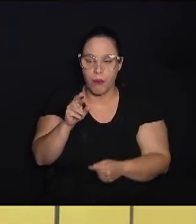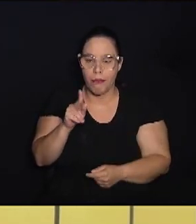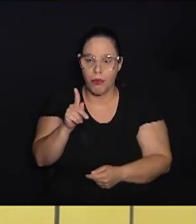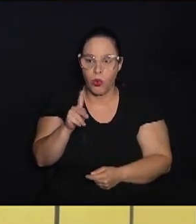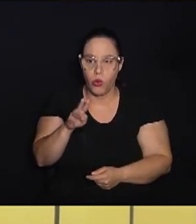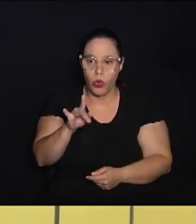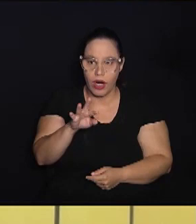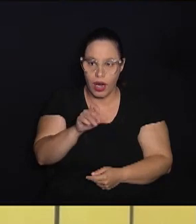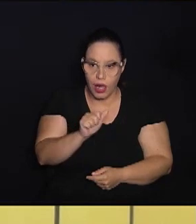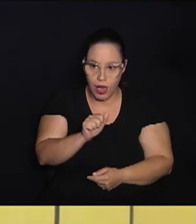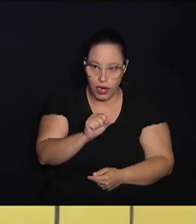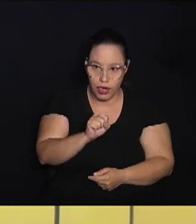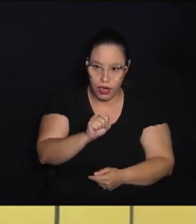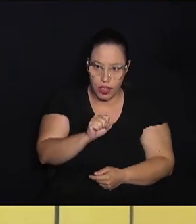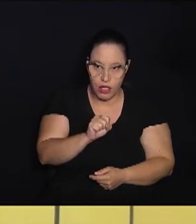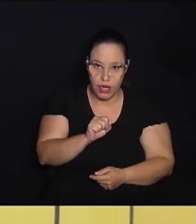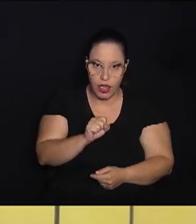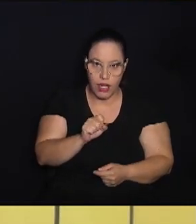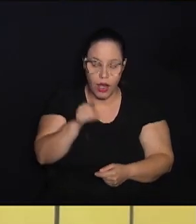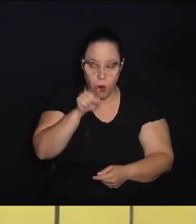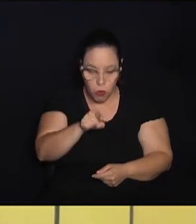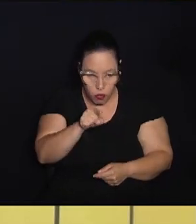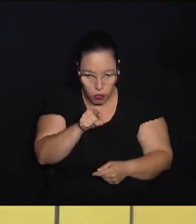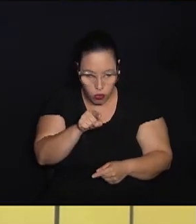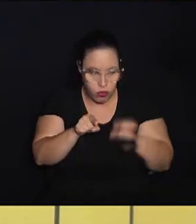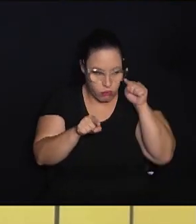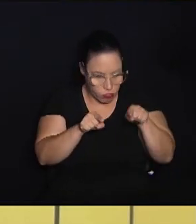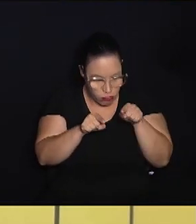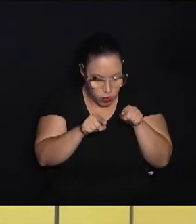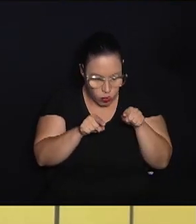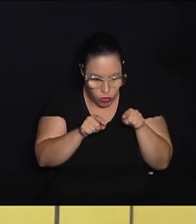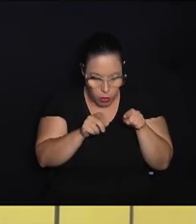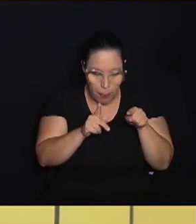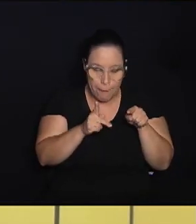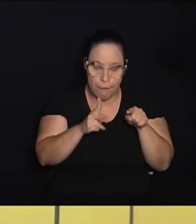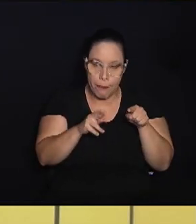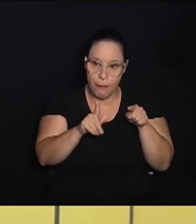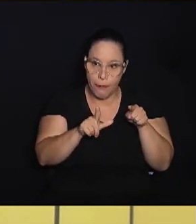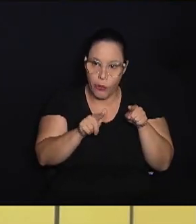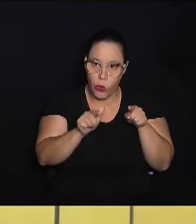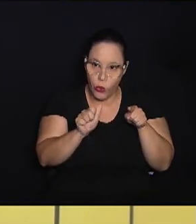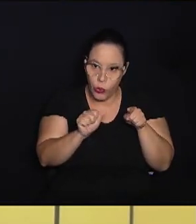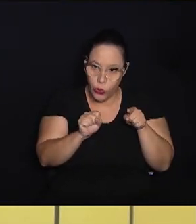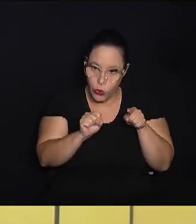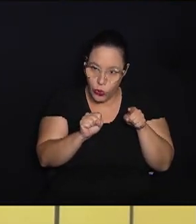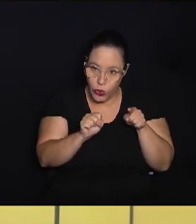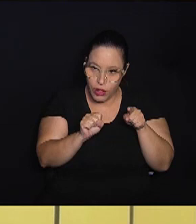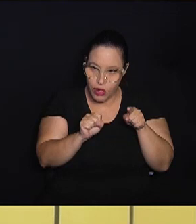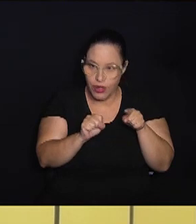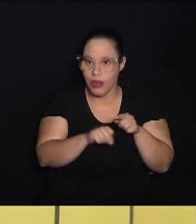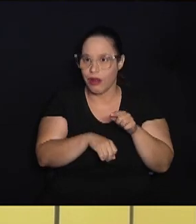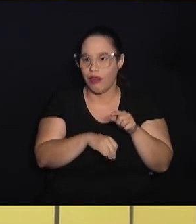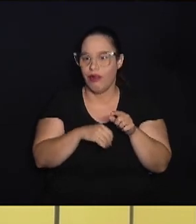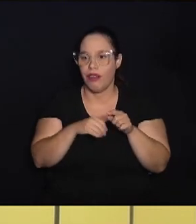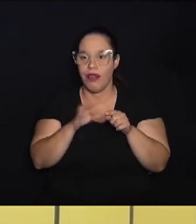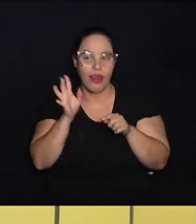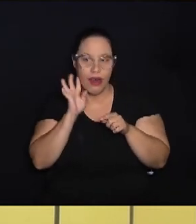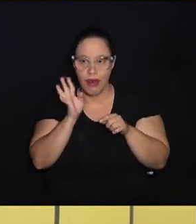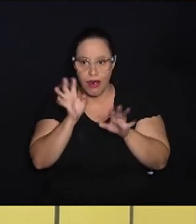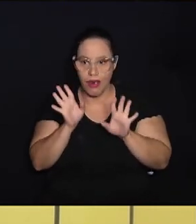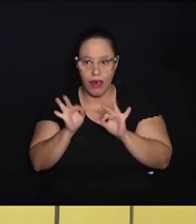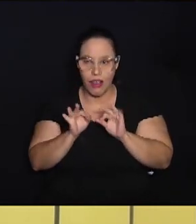nulo é uma sacada na verdade mais do que do que um desenho né então assim essa é uma coisa muito bacana do quadrin eu eu concordo